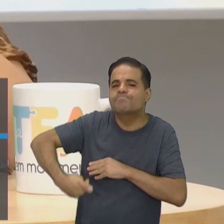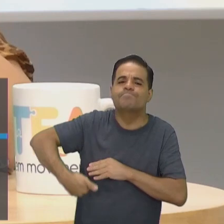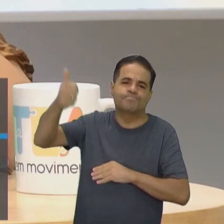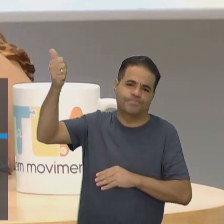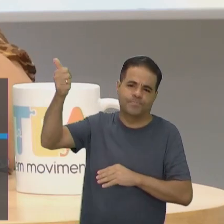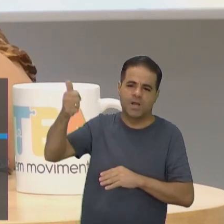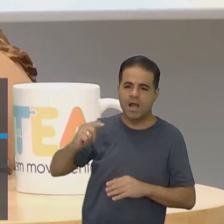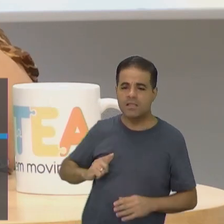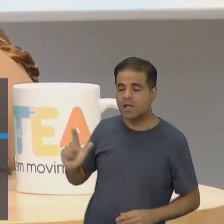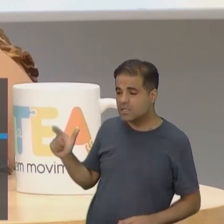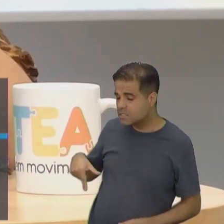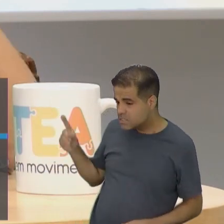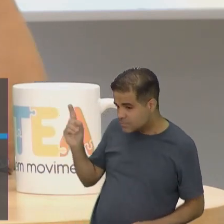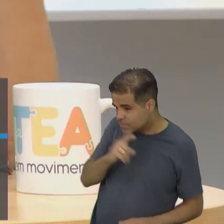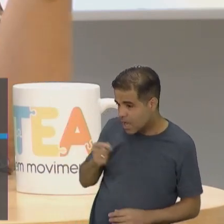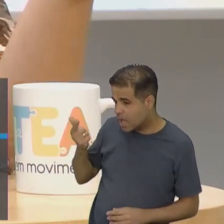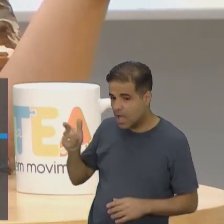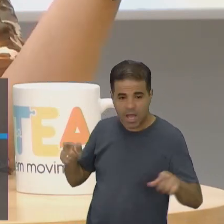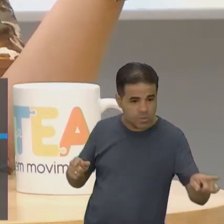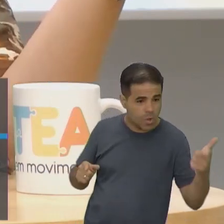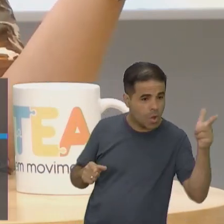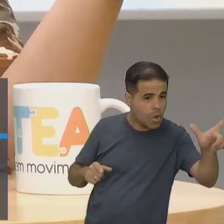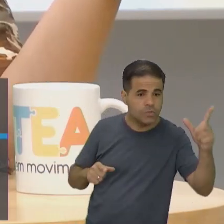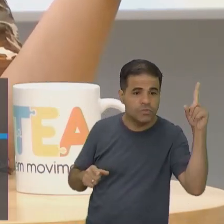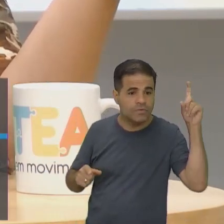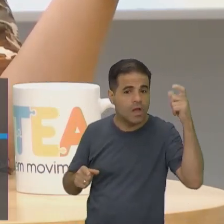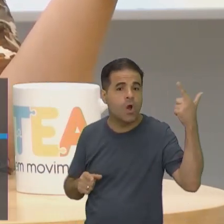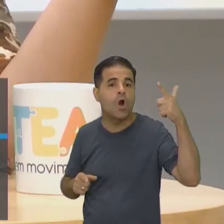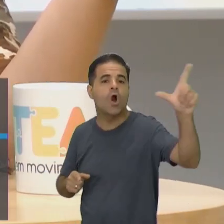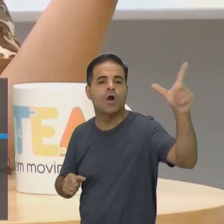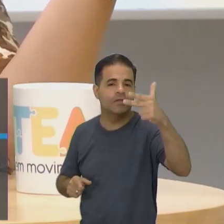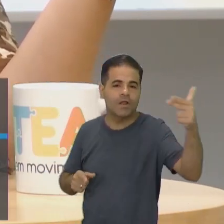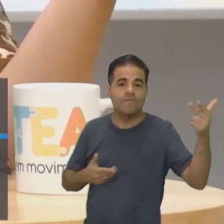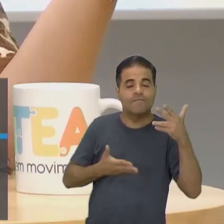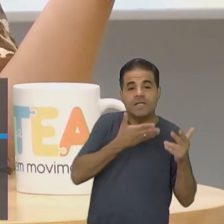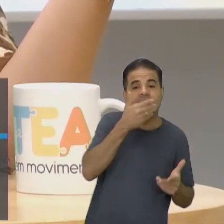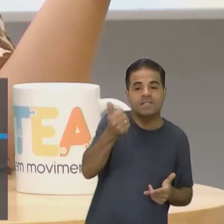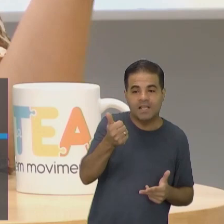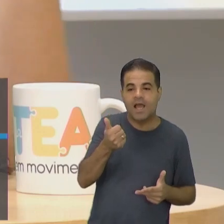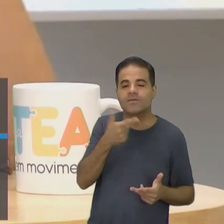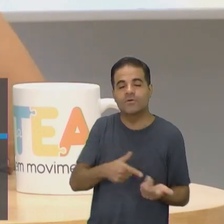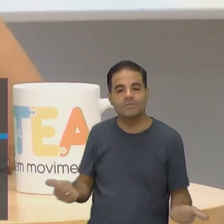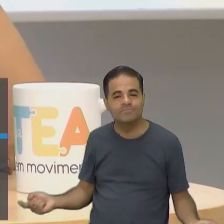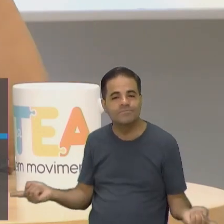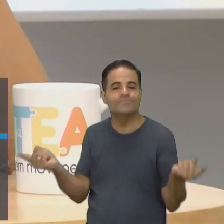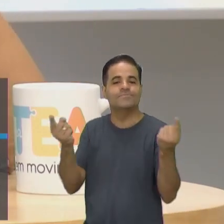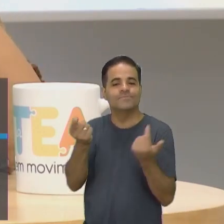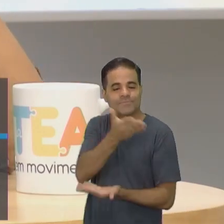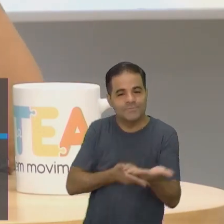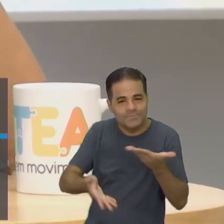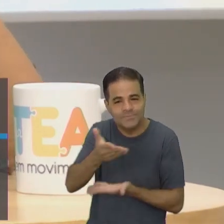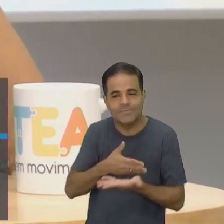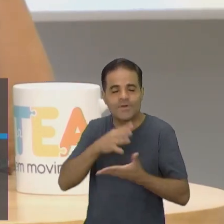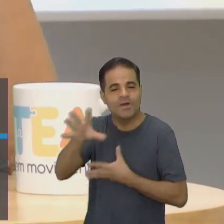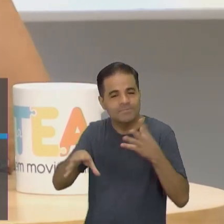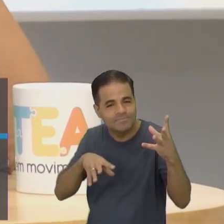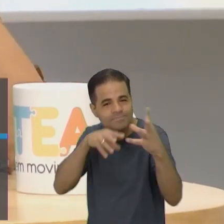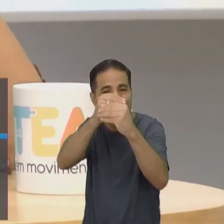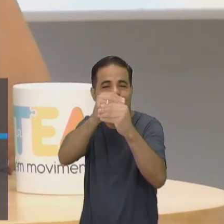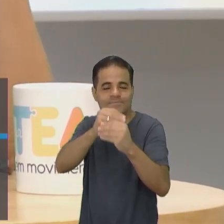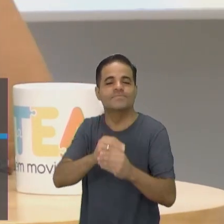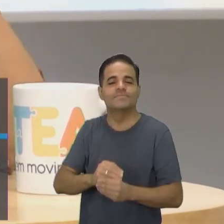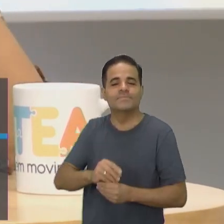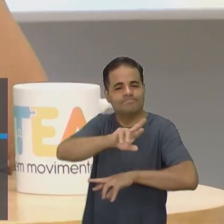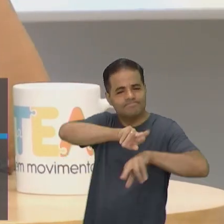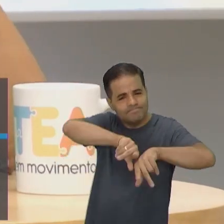alguém tem dificuldade numa área e outro tem dificuldade facilidade em outra área. Sim. Então isso contribui